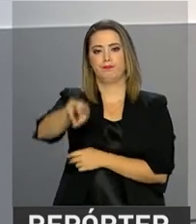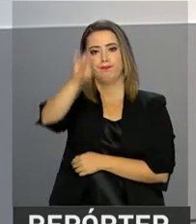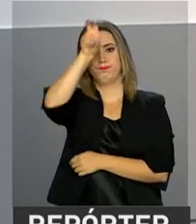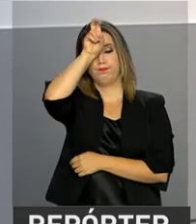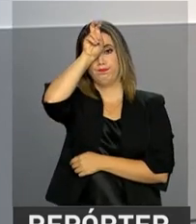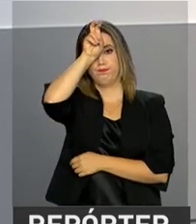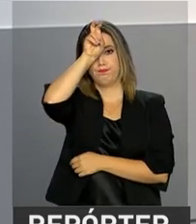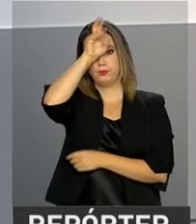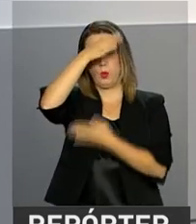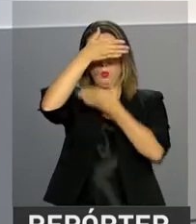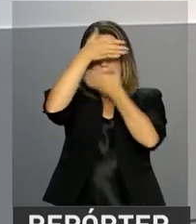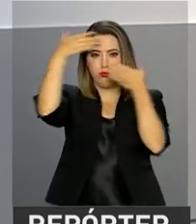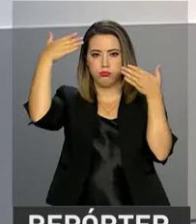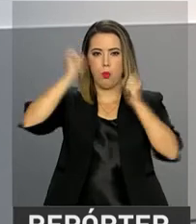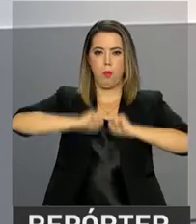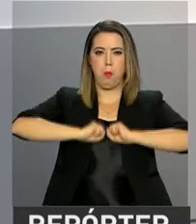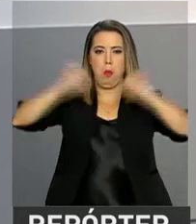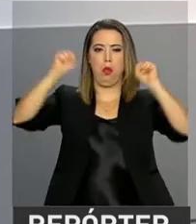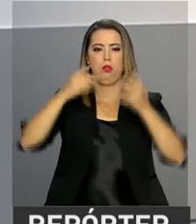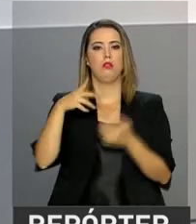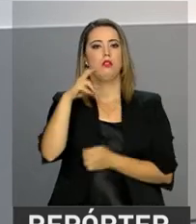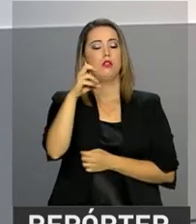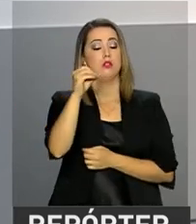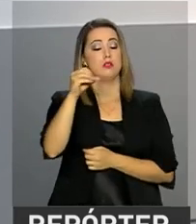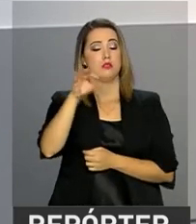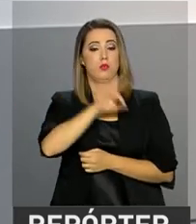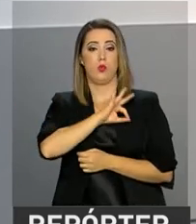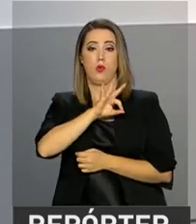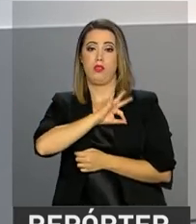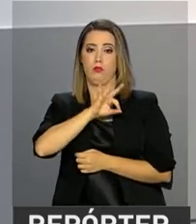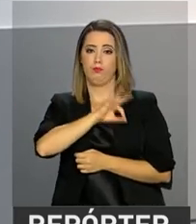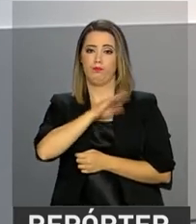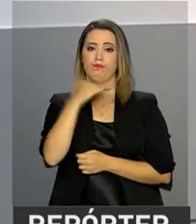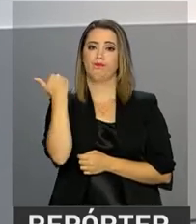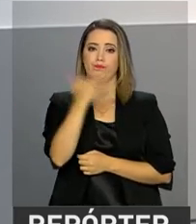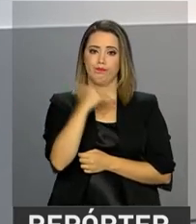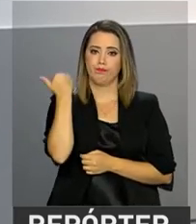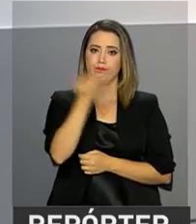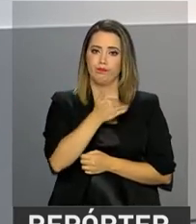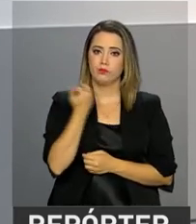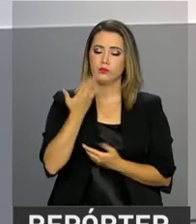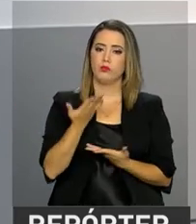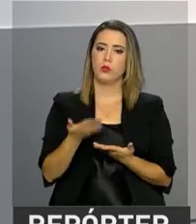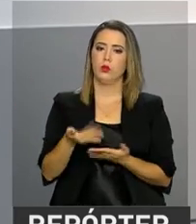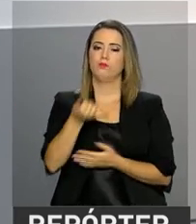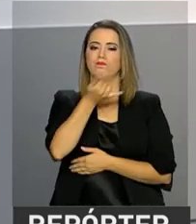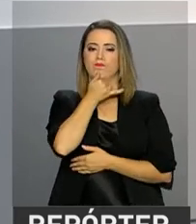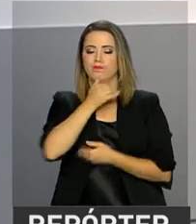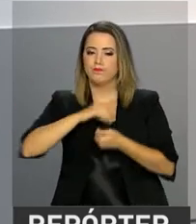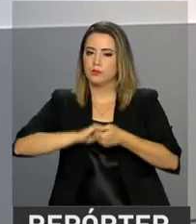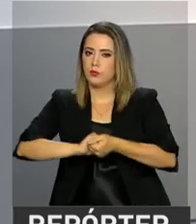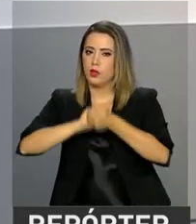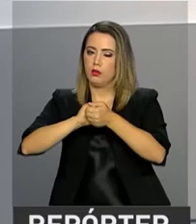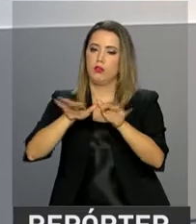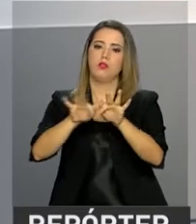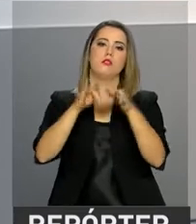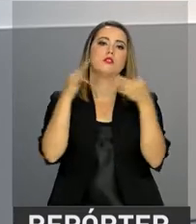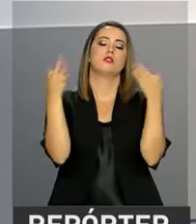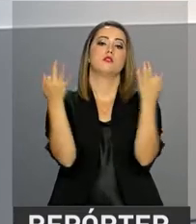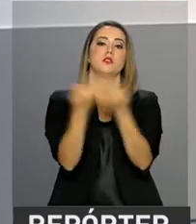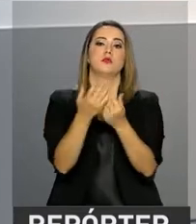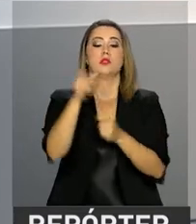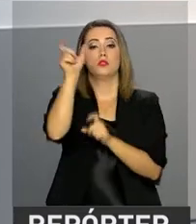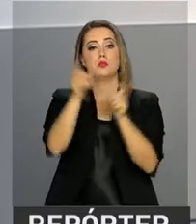o ato causou a morte de mais de 50 policiais ao expressar suas condolências às famílias das vítimas e sua